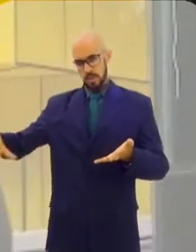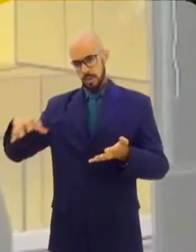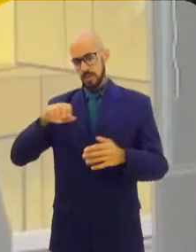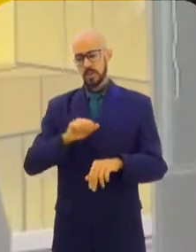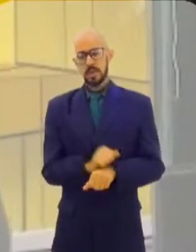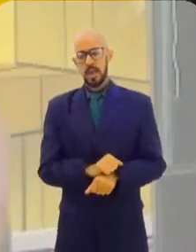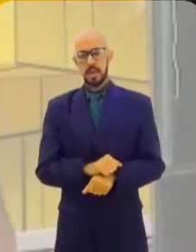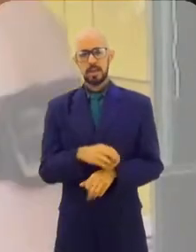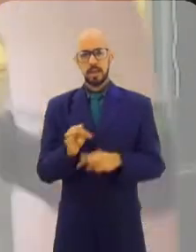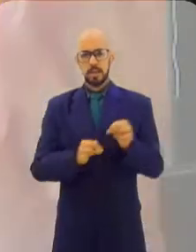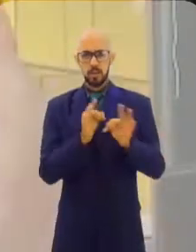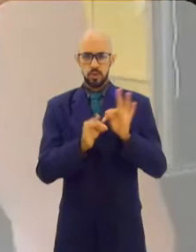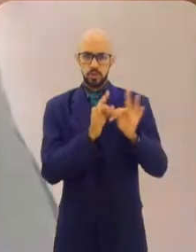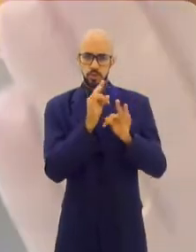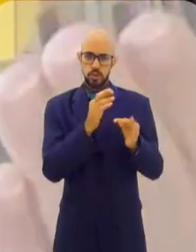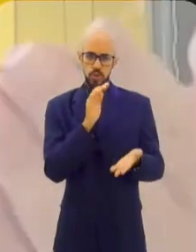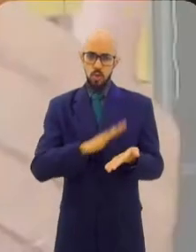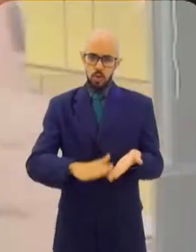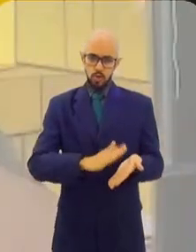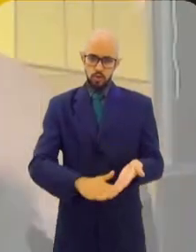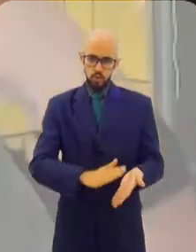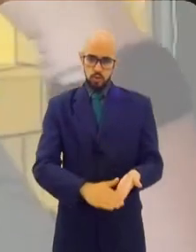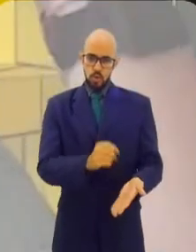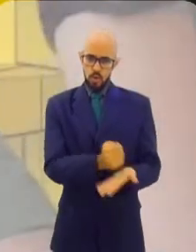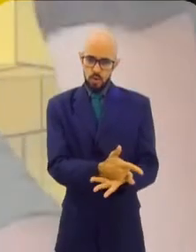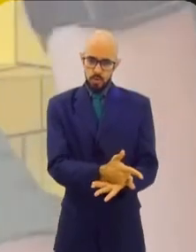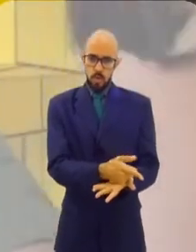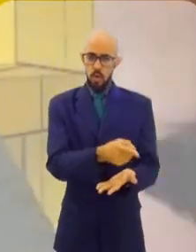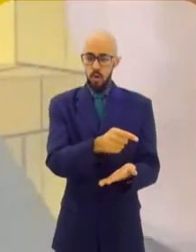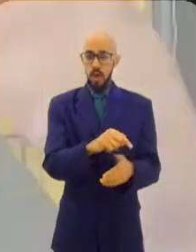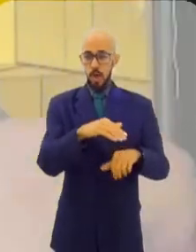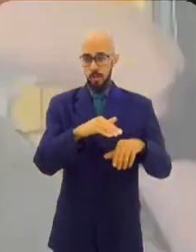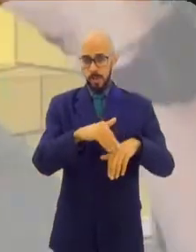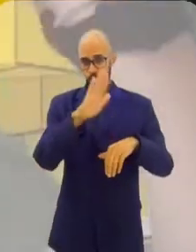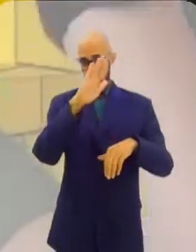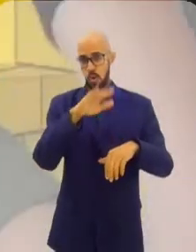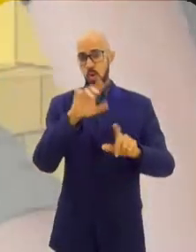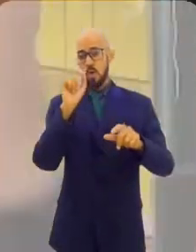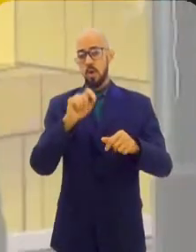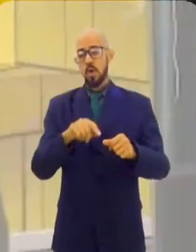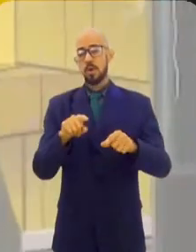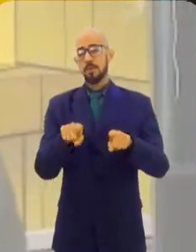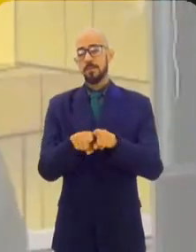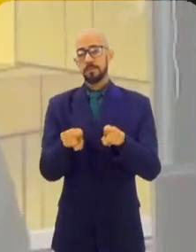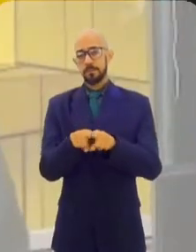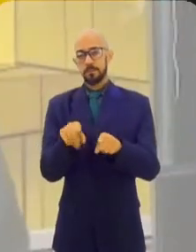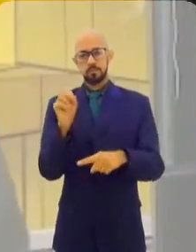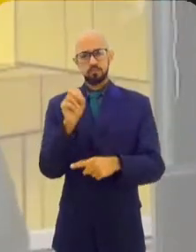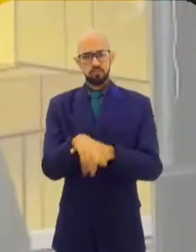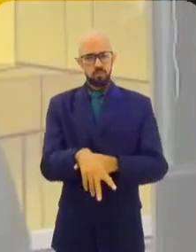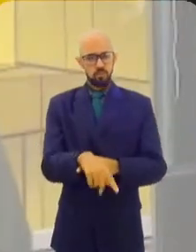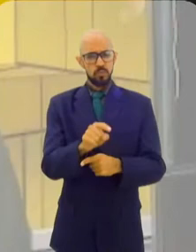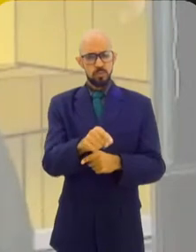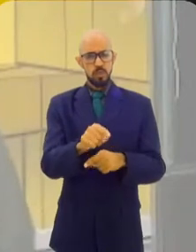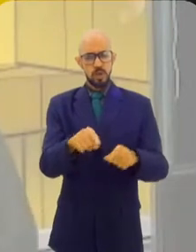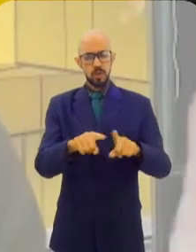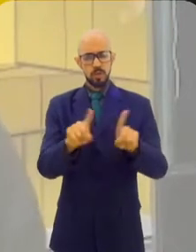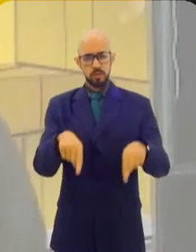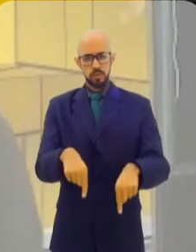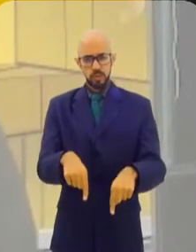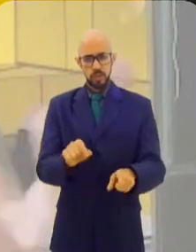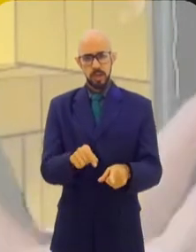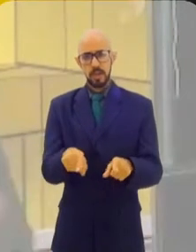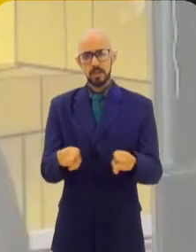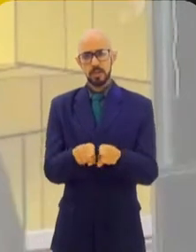o gênio aí dessas áreas então encontro tecnologia e consumo cresceram muito tão tem número de vínculos de